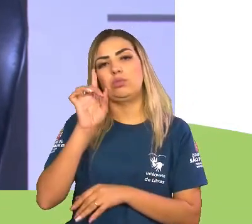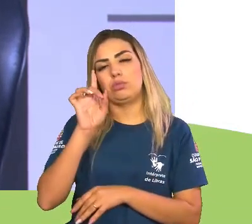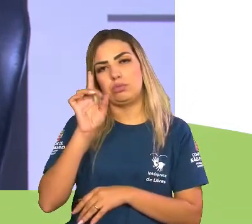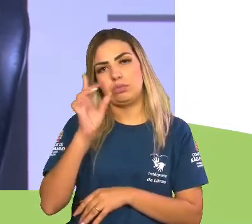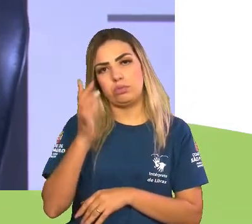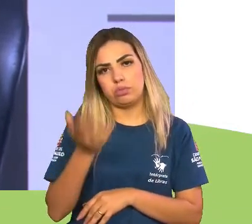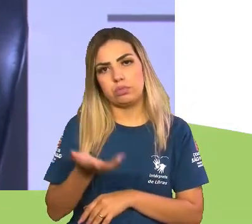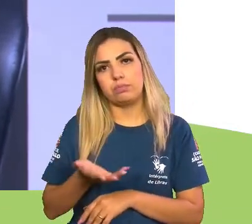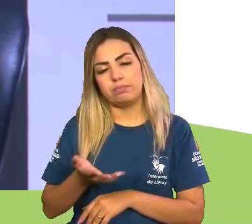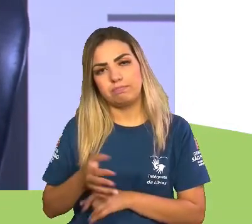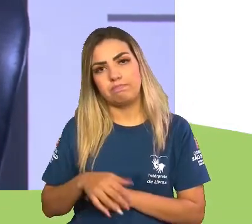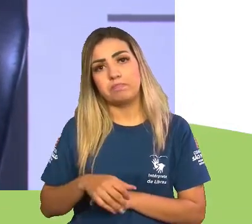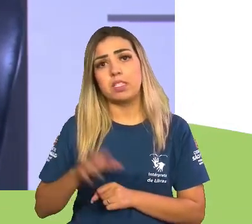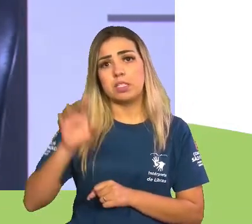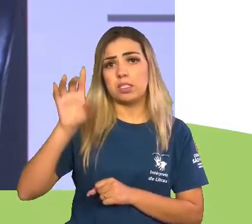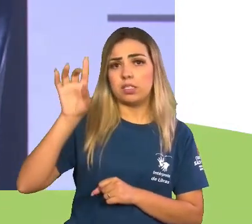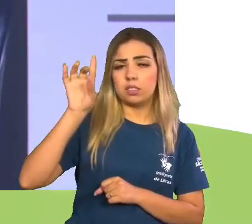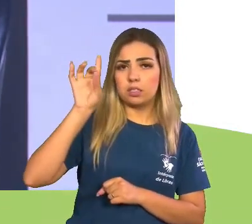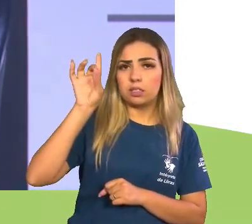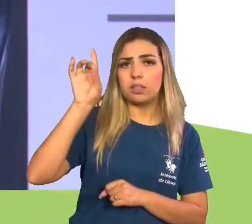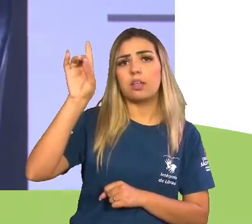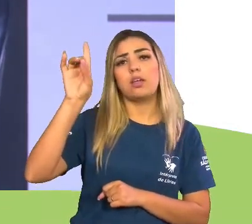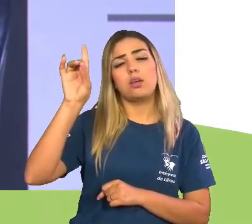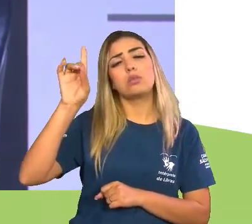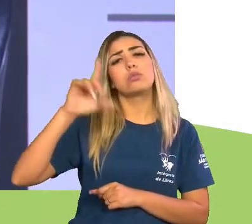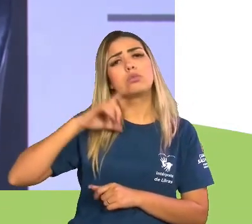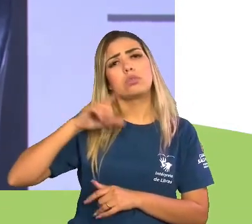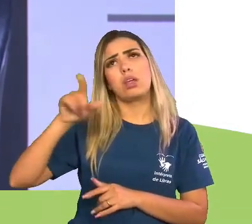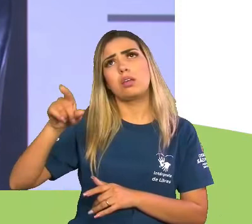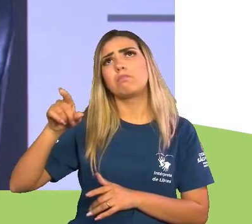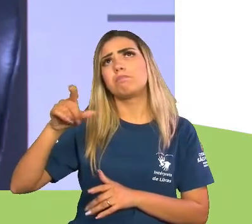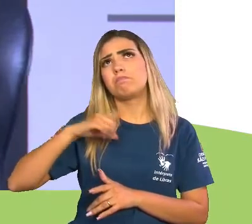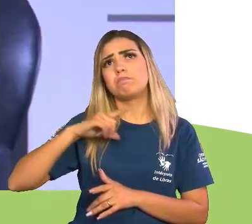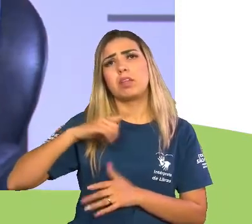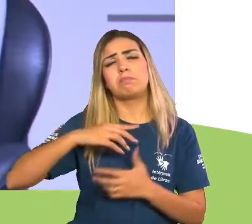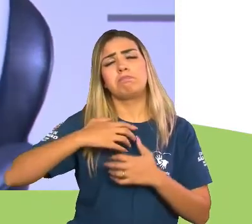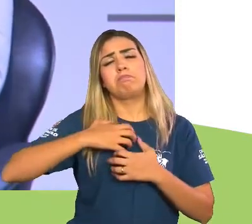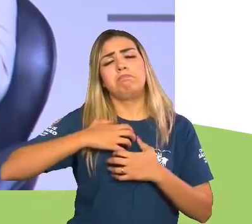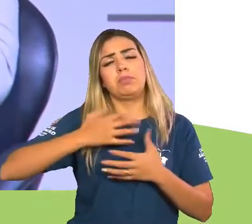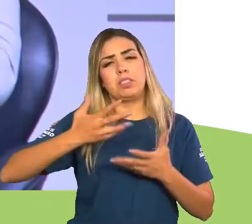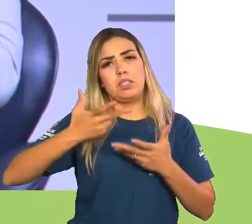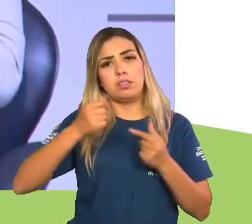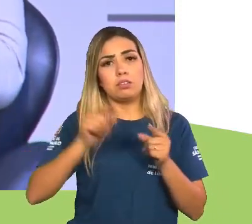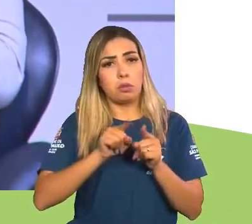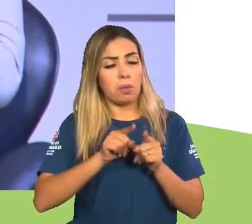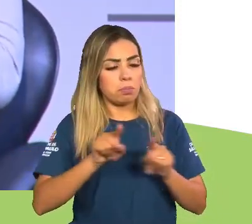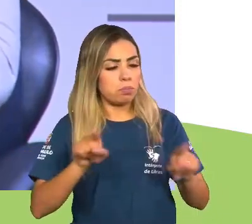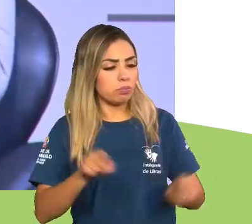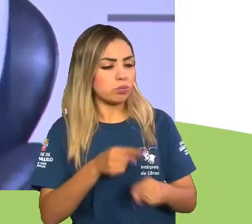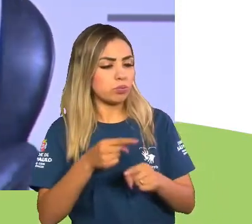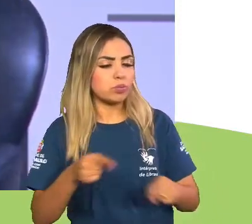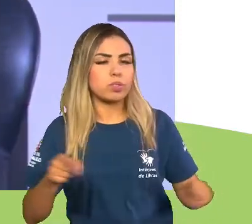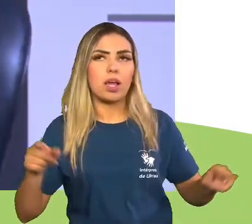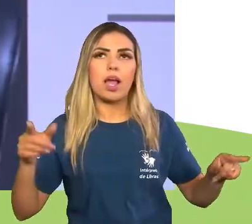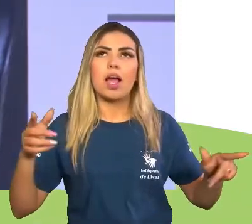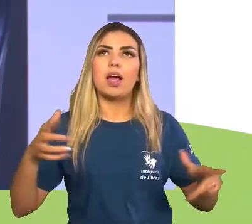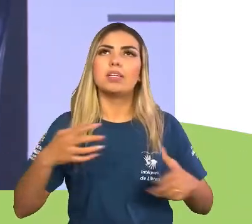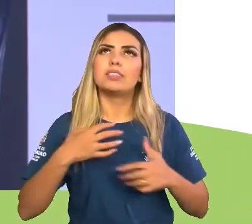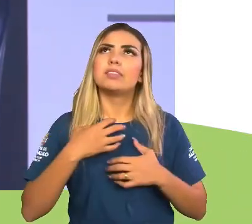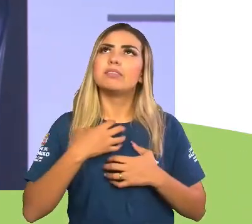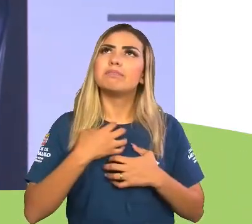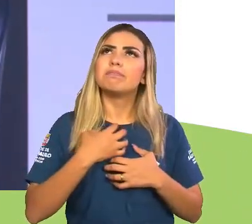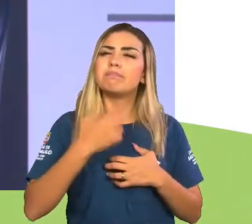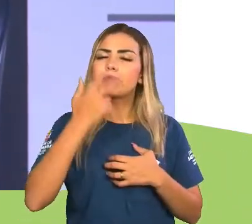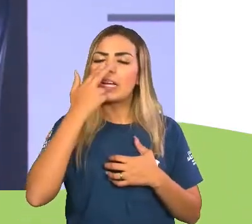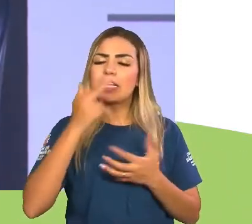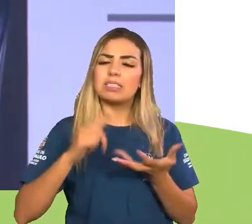enormes e límpidas. E a música, ela tem, sim, todo um cânone para explicar, né, cada